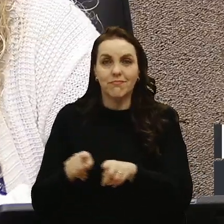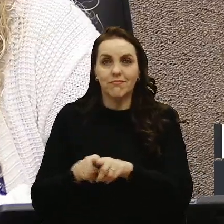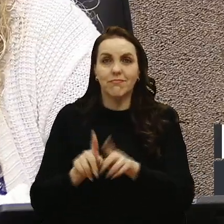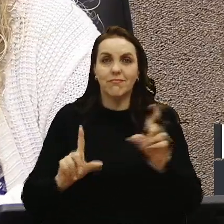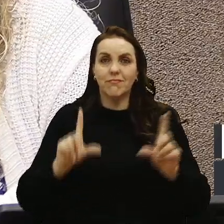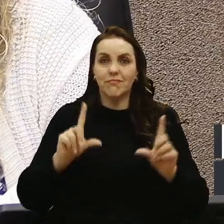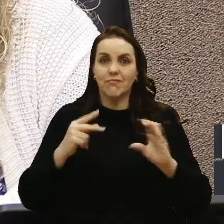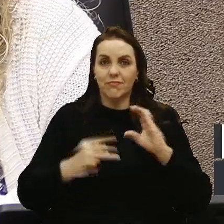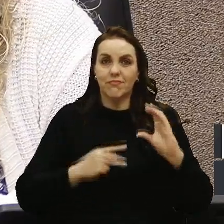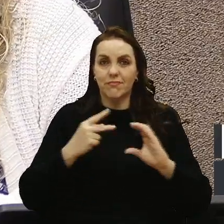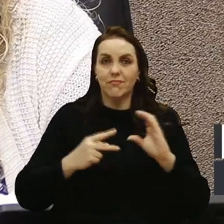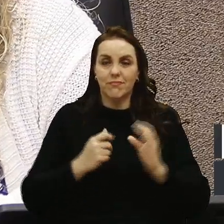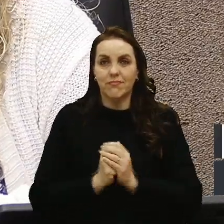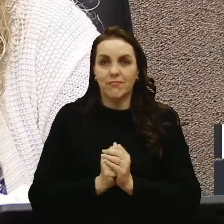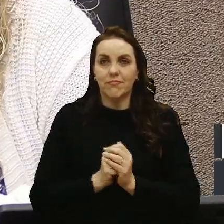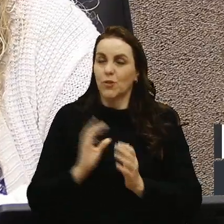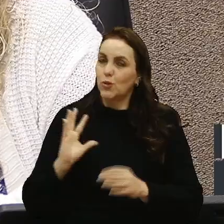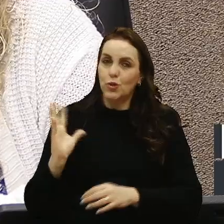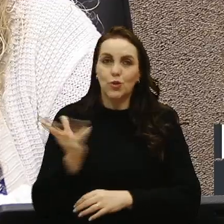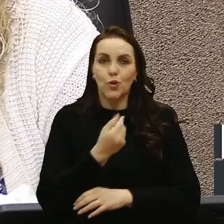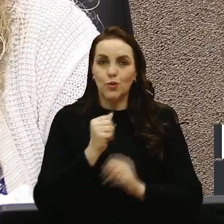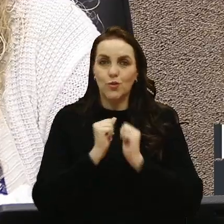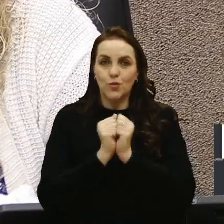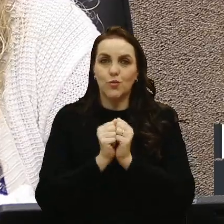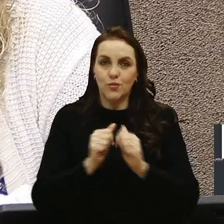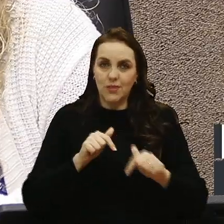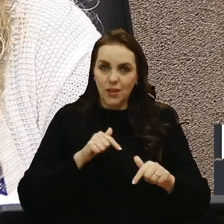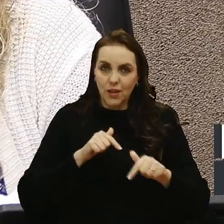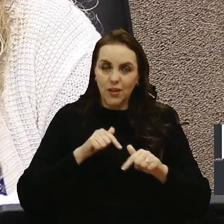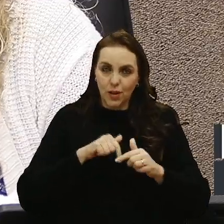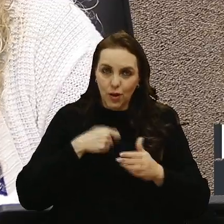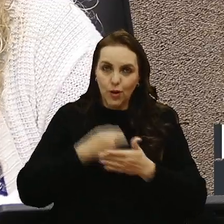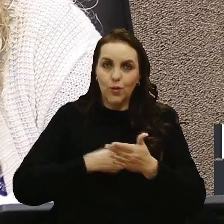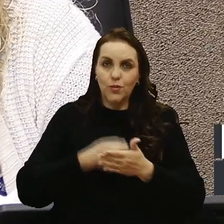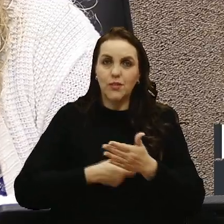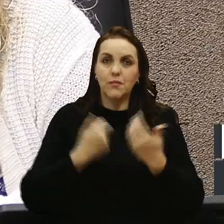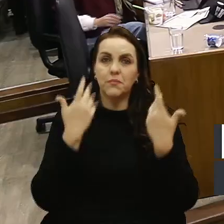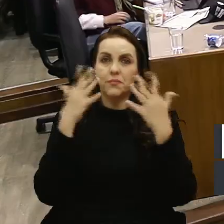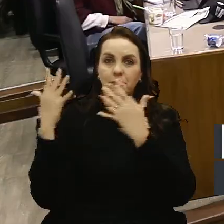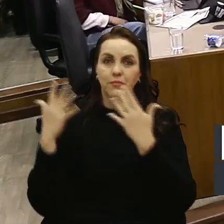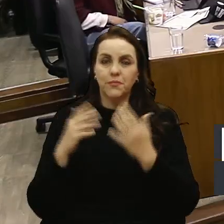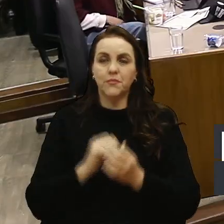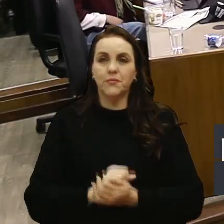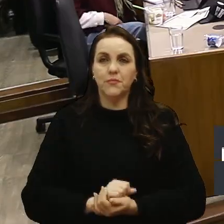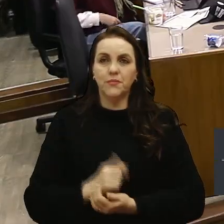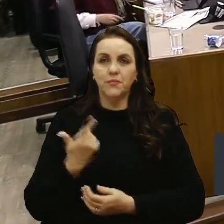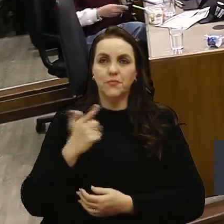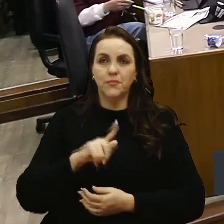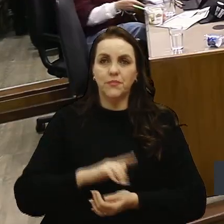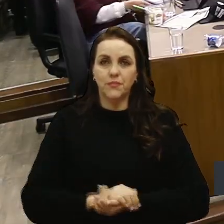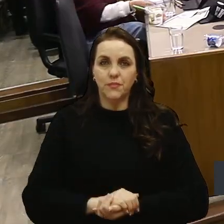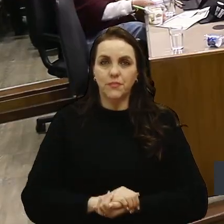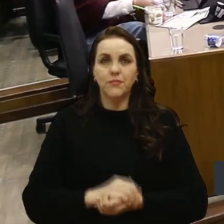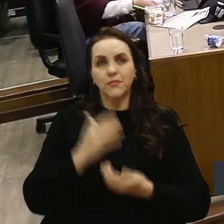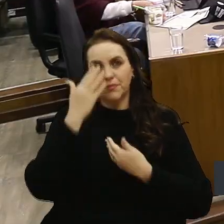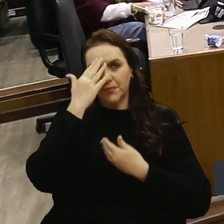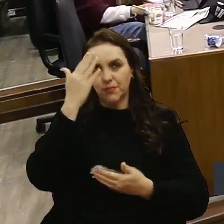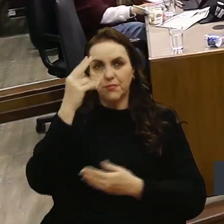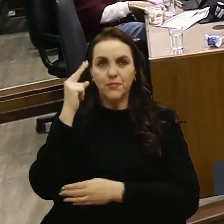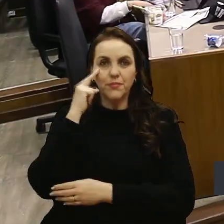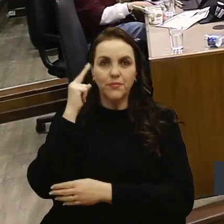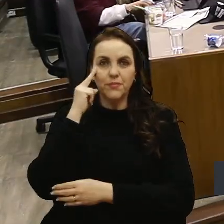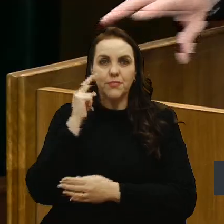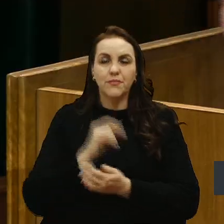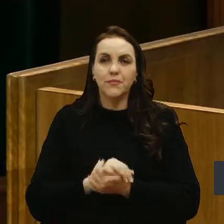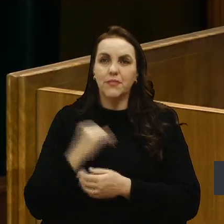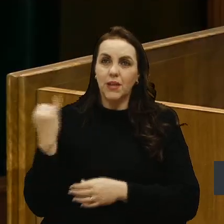TV Câmara. Então, estamos todos juntos aí nessa luta aí, parabéns mais uma vez. Uma parte, vereador. Obrigado, vereador Sandro Fantinel.